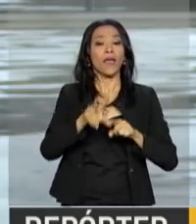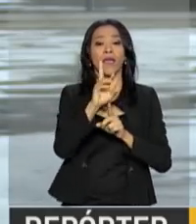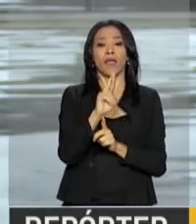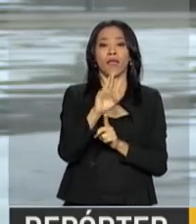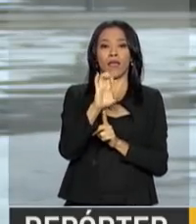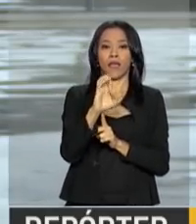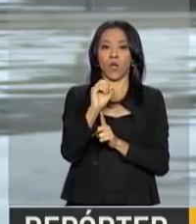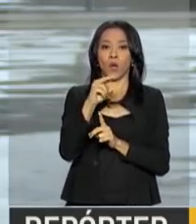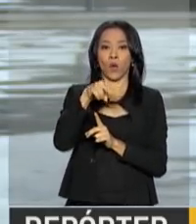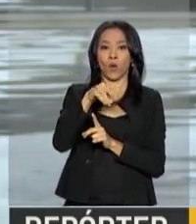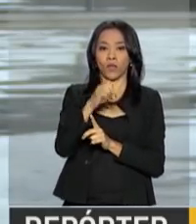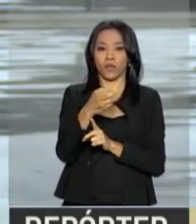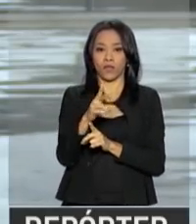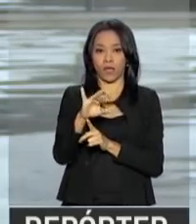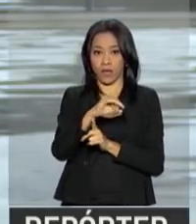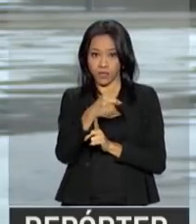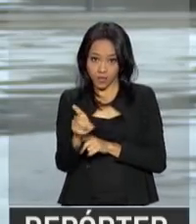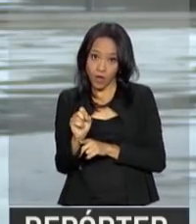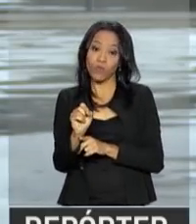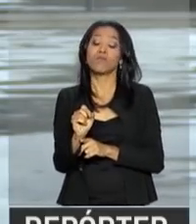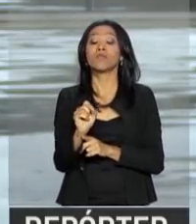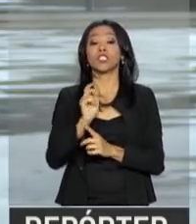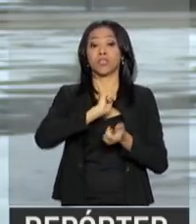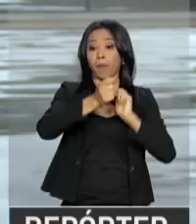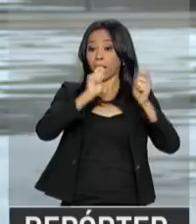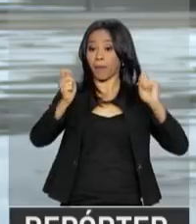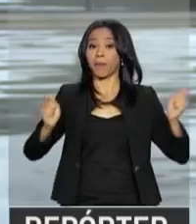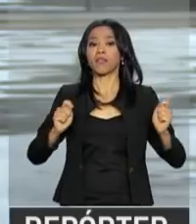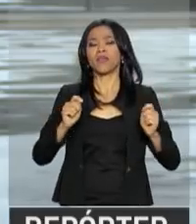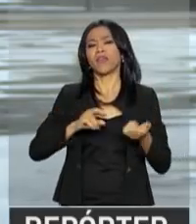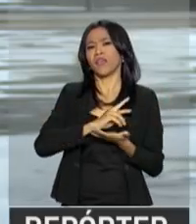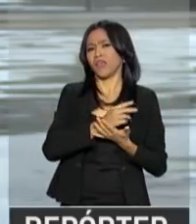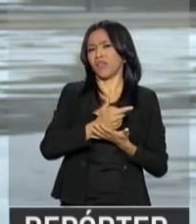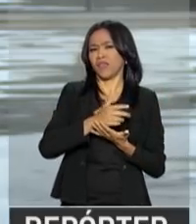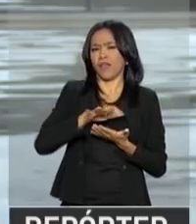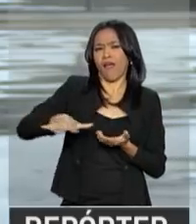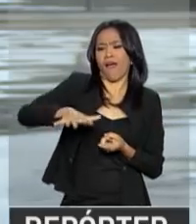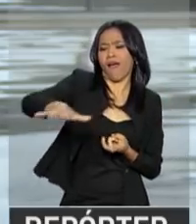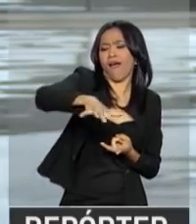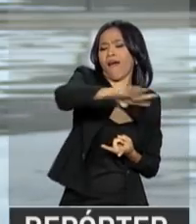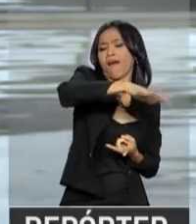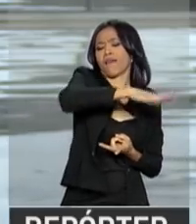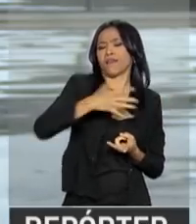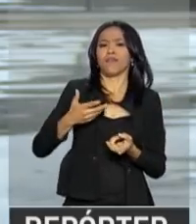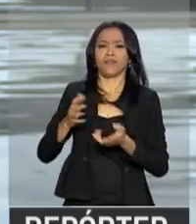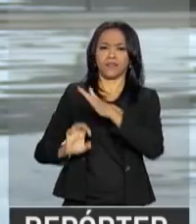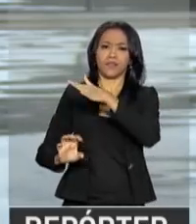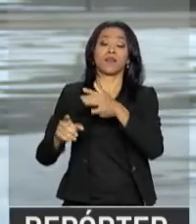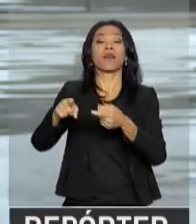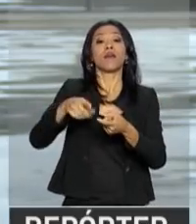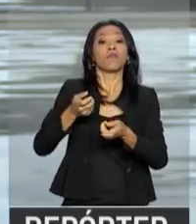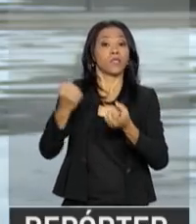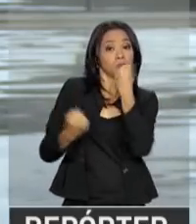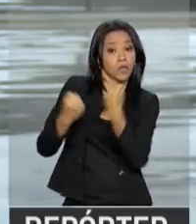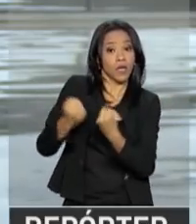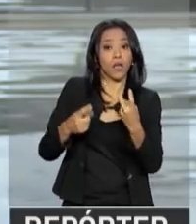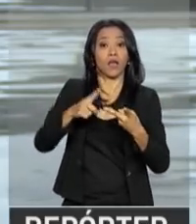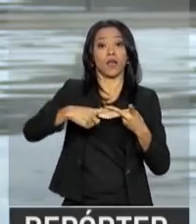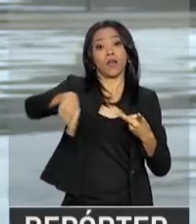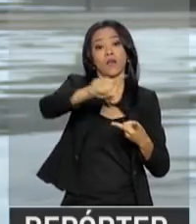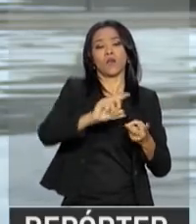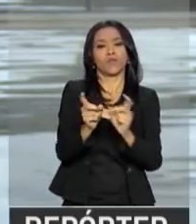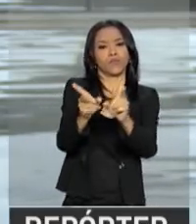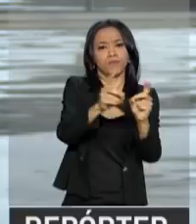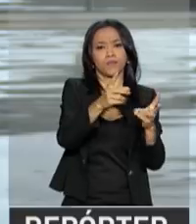folha de pagamento de 28 setores da economia são setores como comércio varejista a indústria automobilística e também o setor